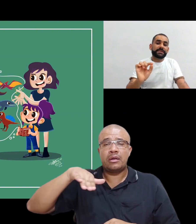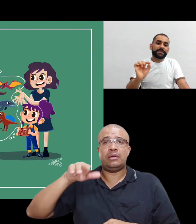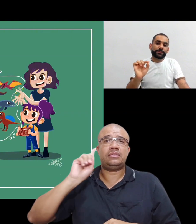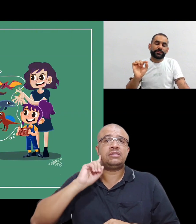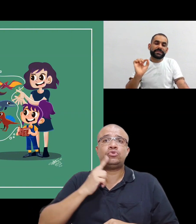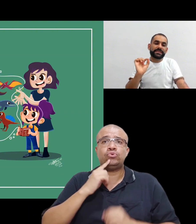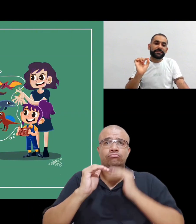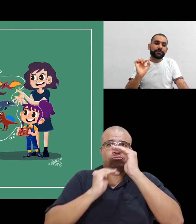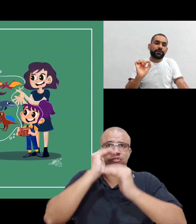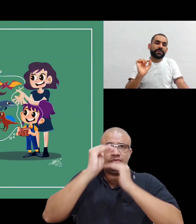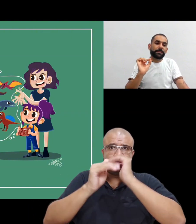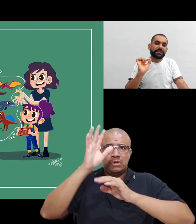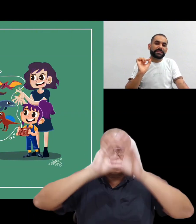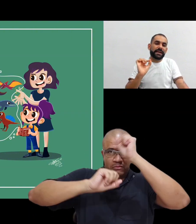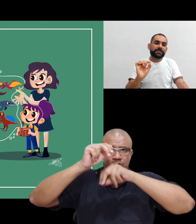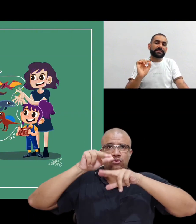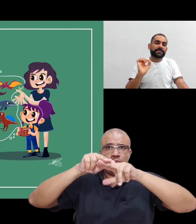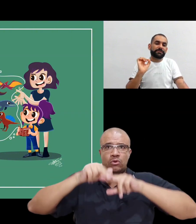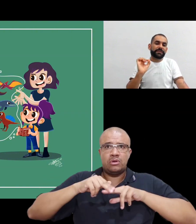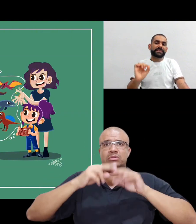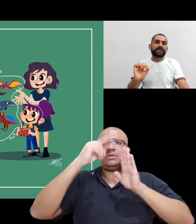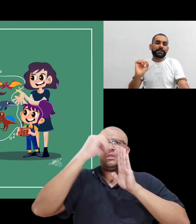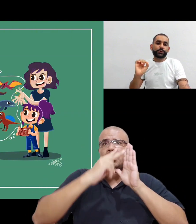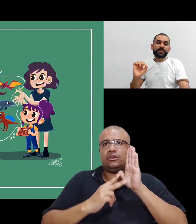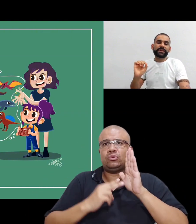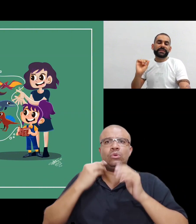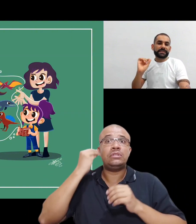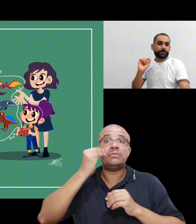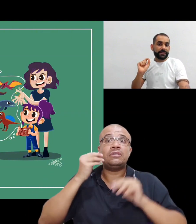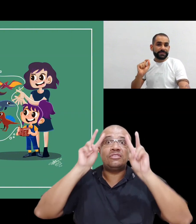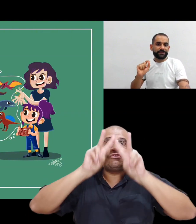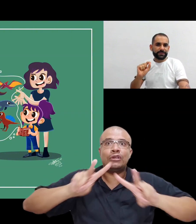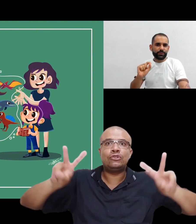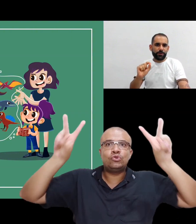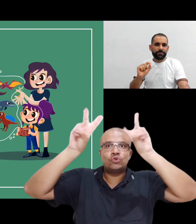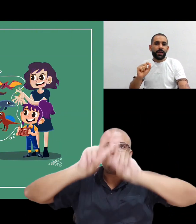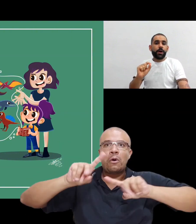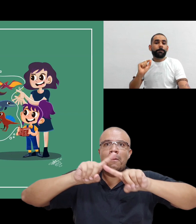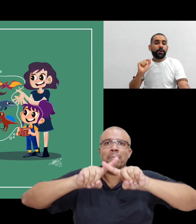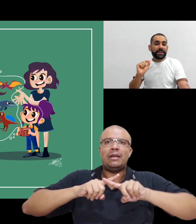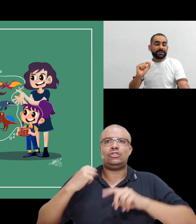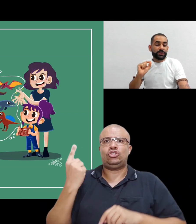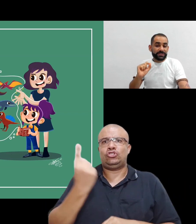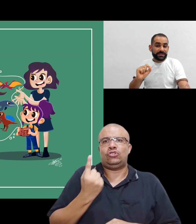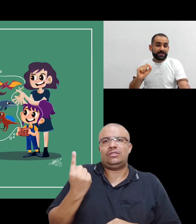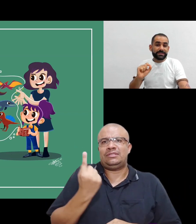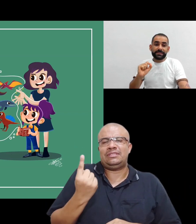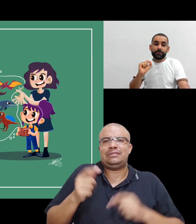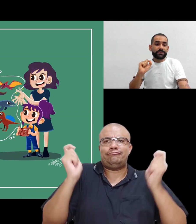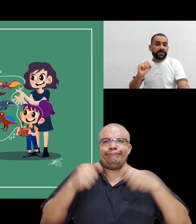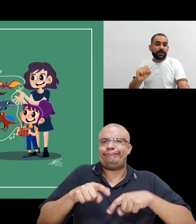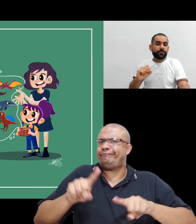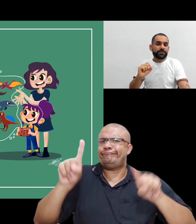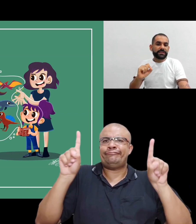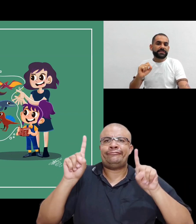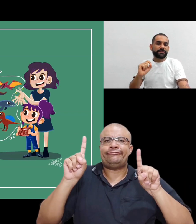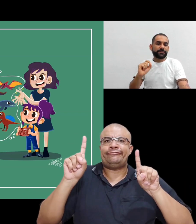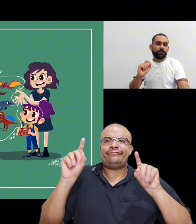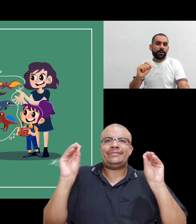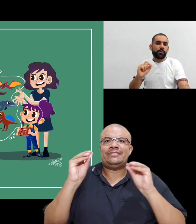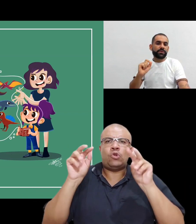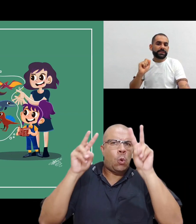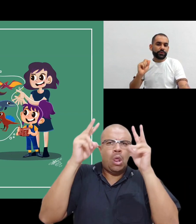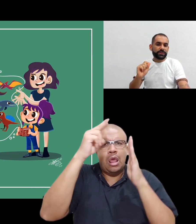As crianças surdas desenvolvem aprendizagens através da leitura e da experiência visual. Porém, sozinhas, não têm o poder